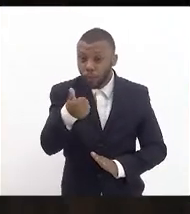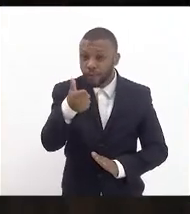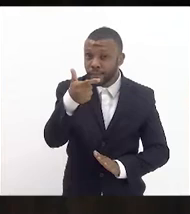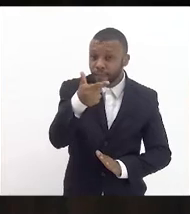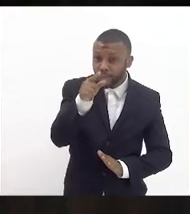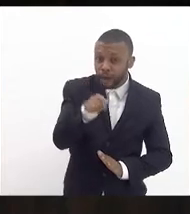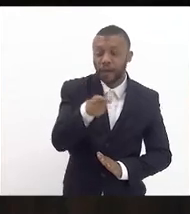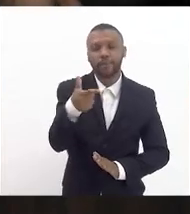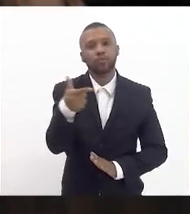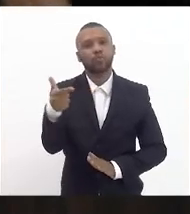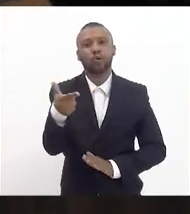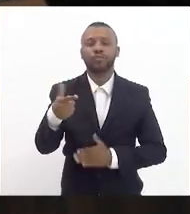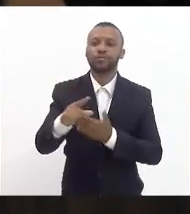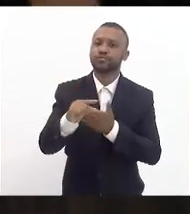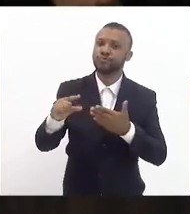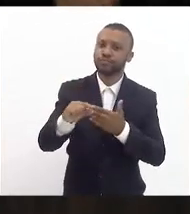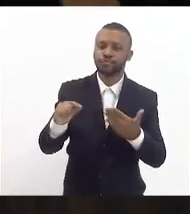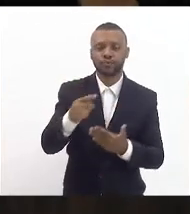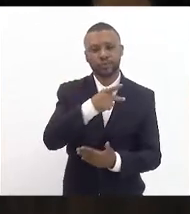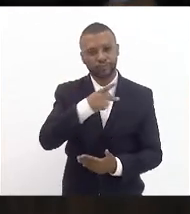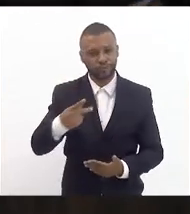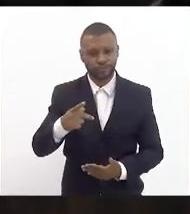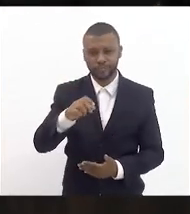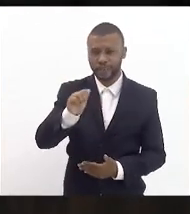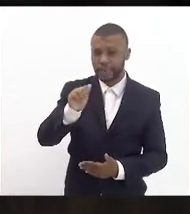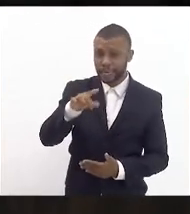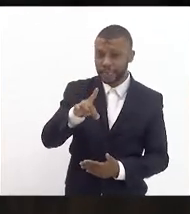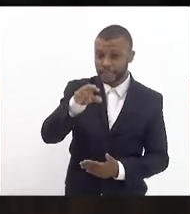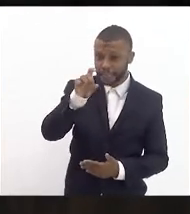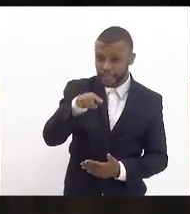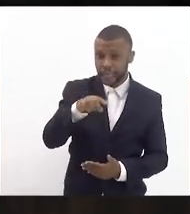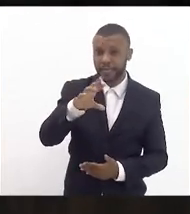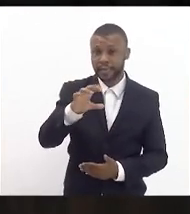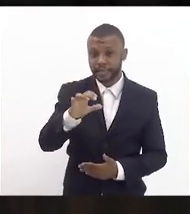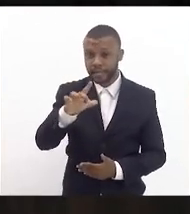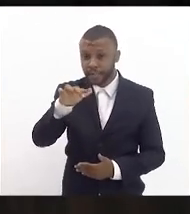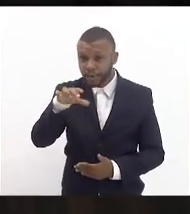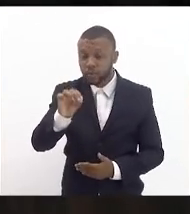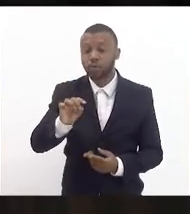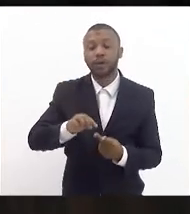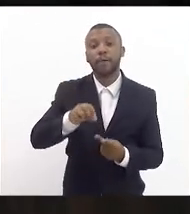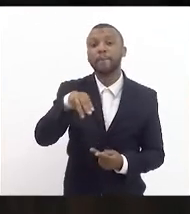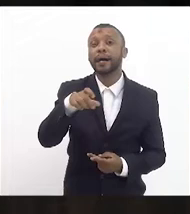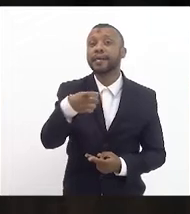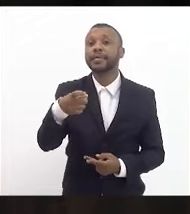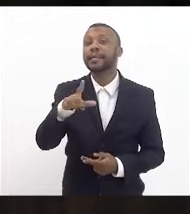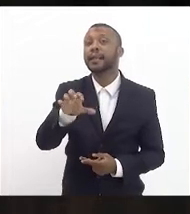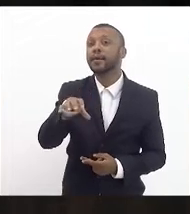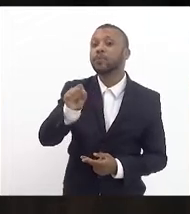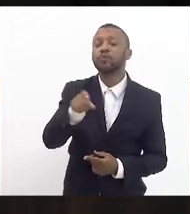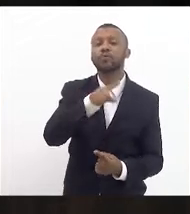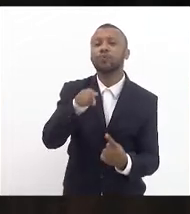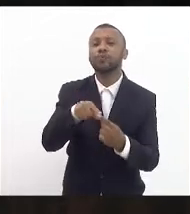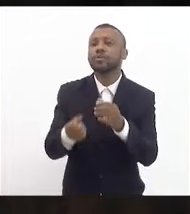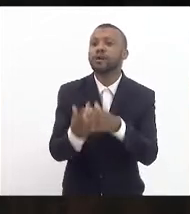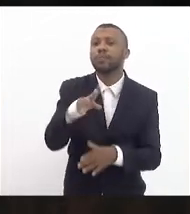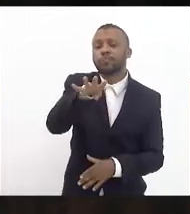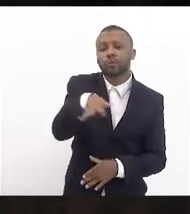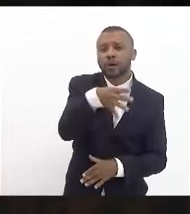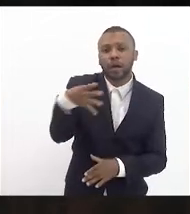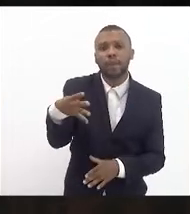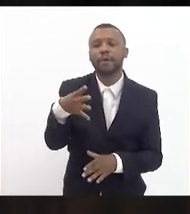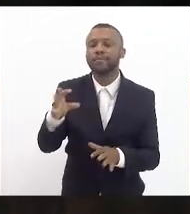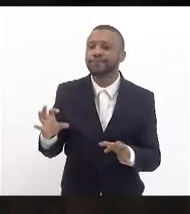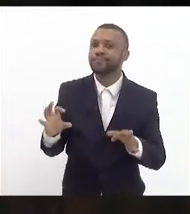586122, de autoria dos deputados André Siciliano, Gustavo Tutuca, Márcio Pacheco e Max Lemos, que institui o programa Infratura e da